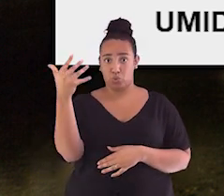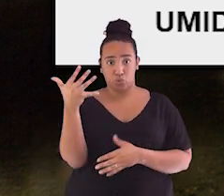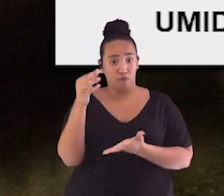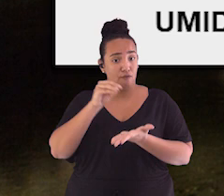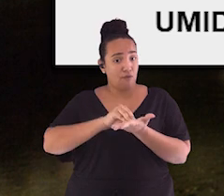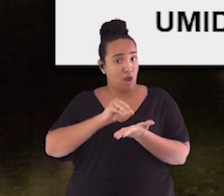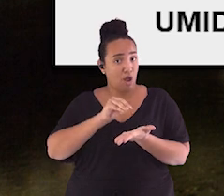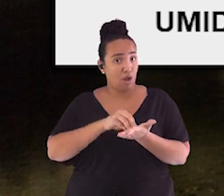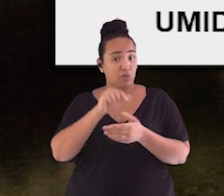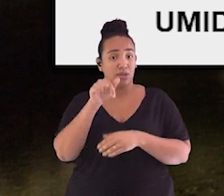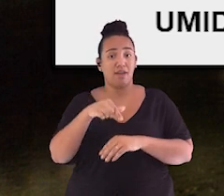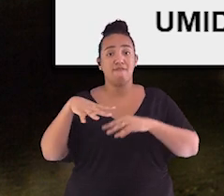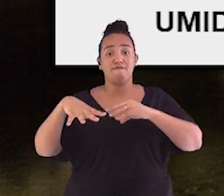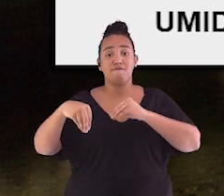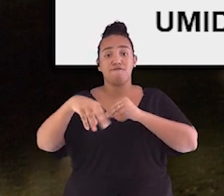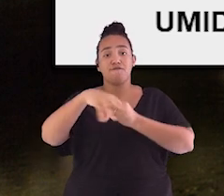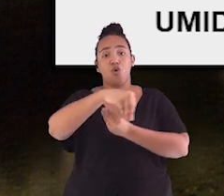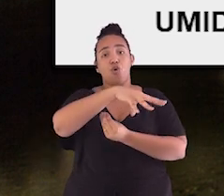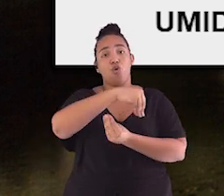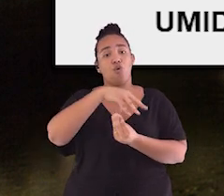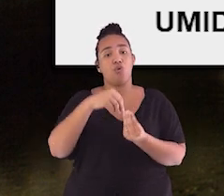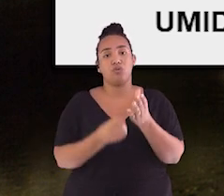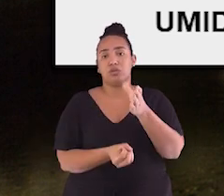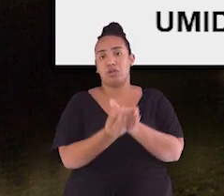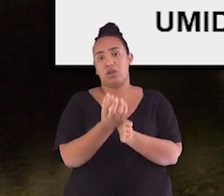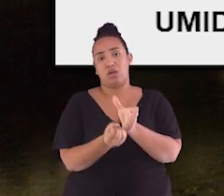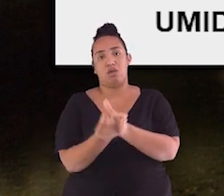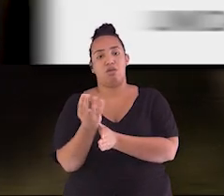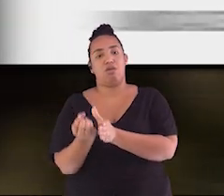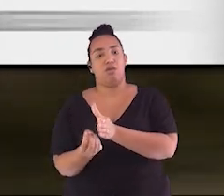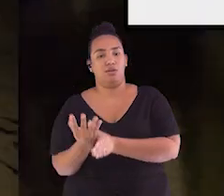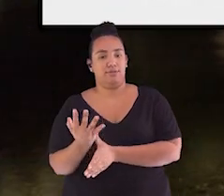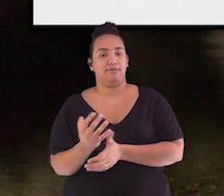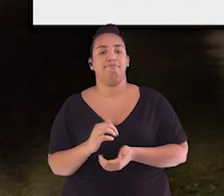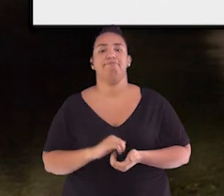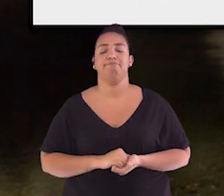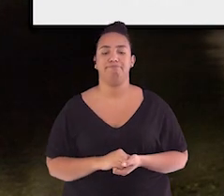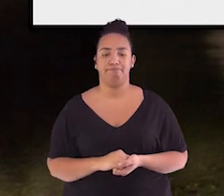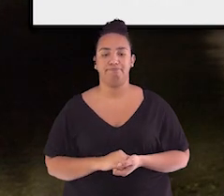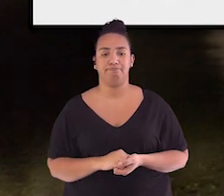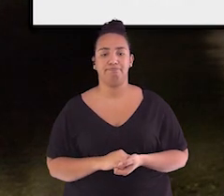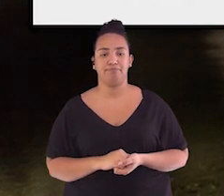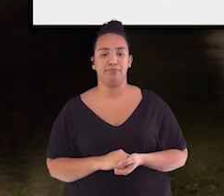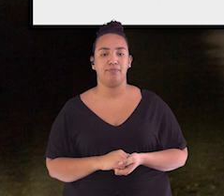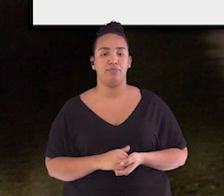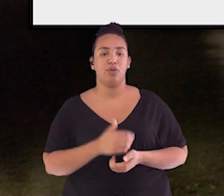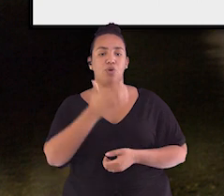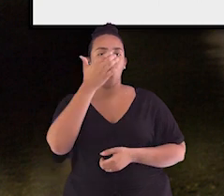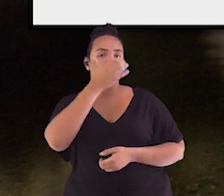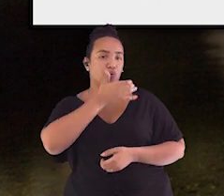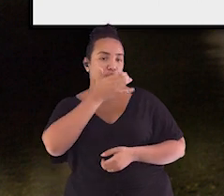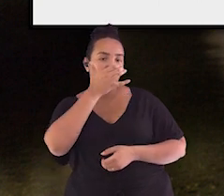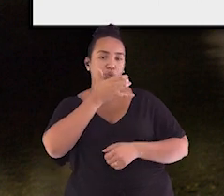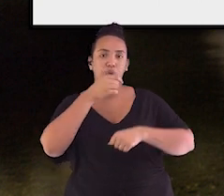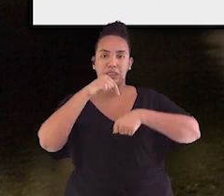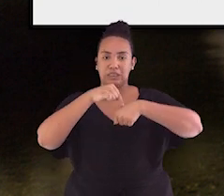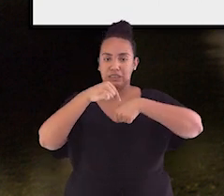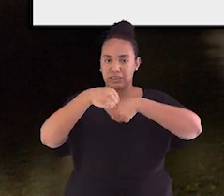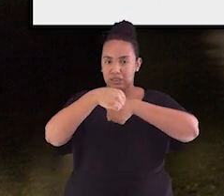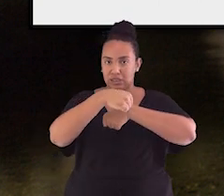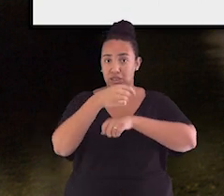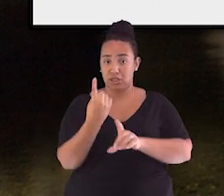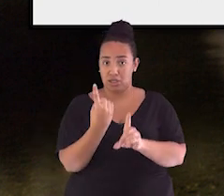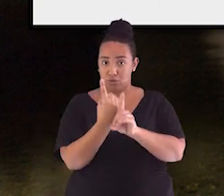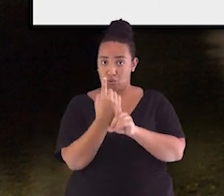dos fungos, que não precisa de produzir a fotossíntese. Frutos, sementes, eventualmente